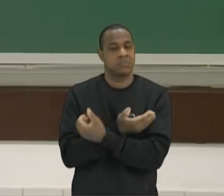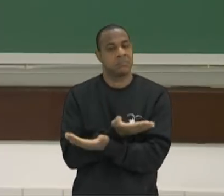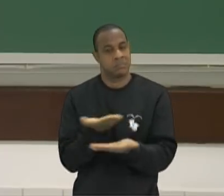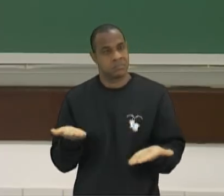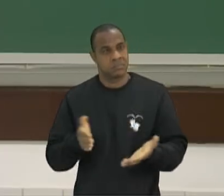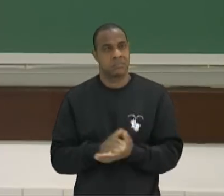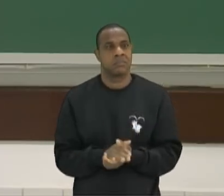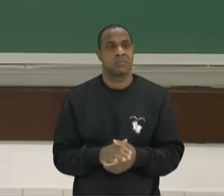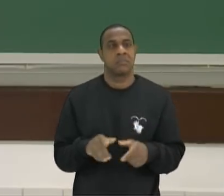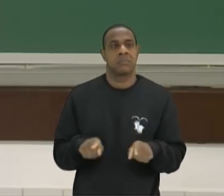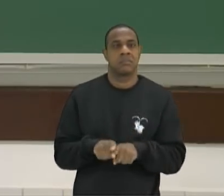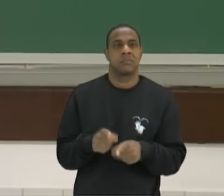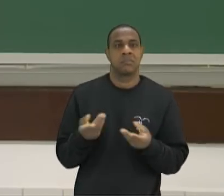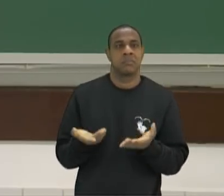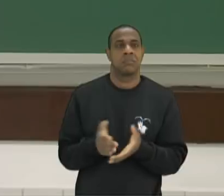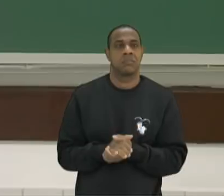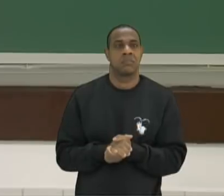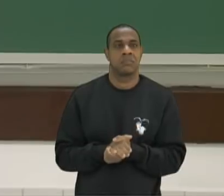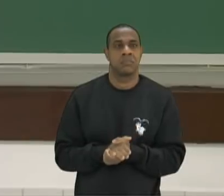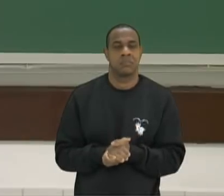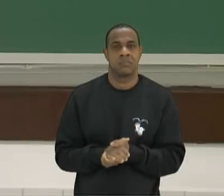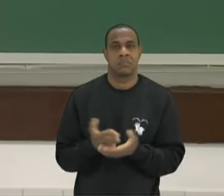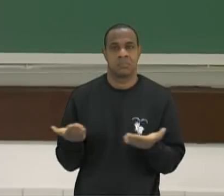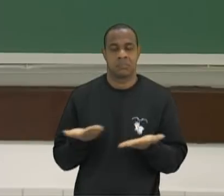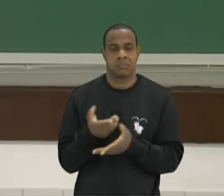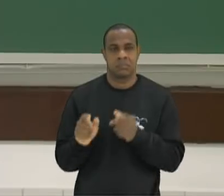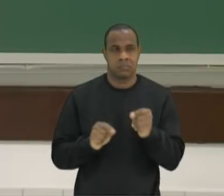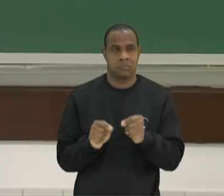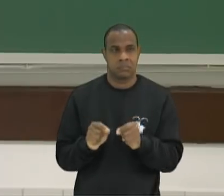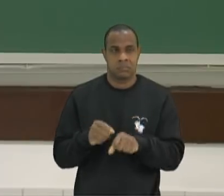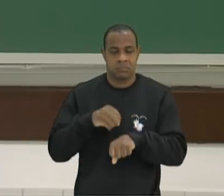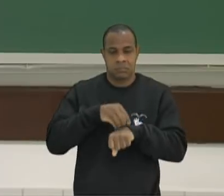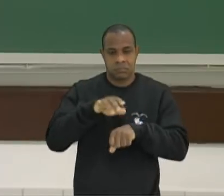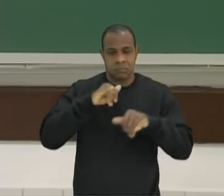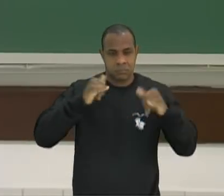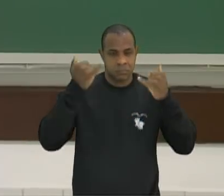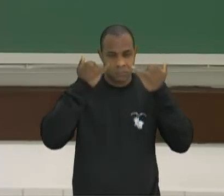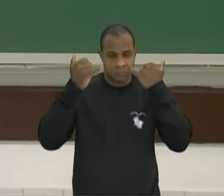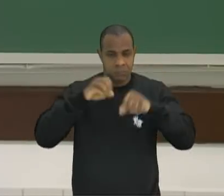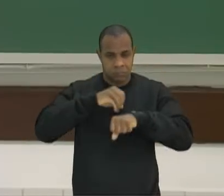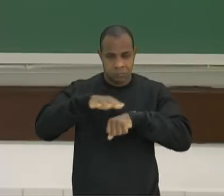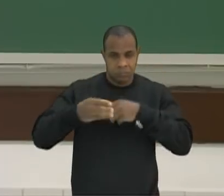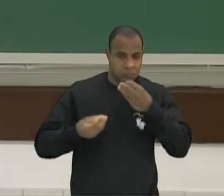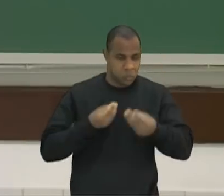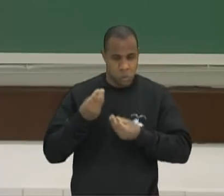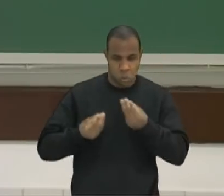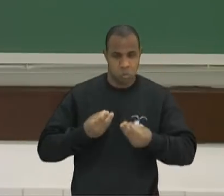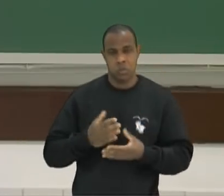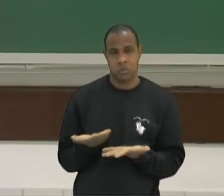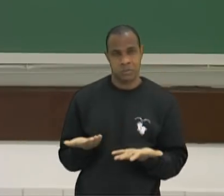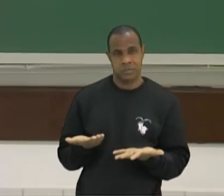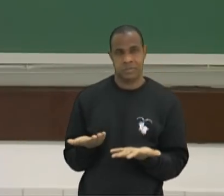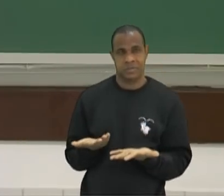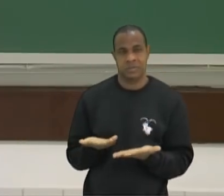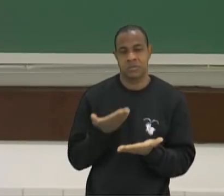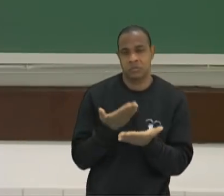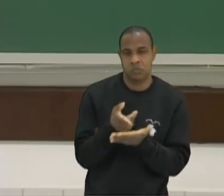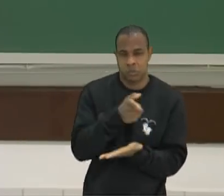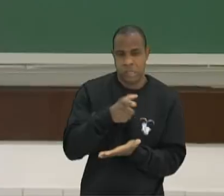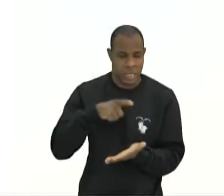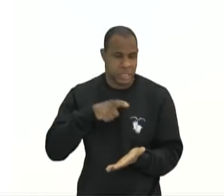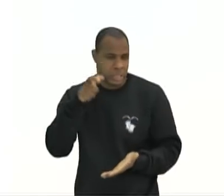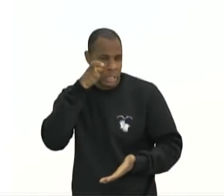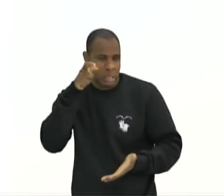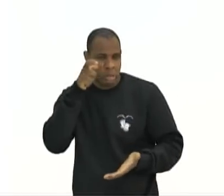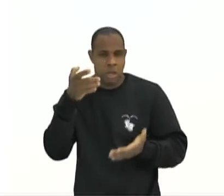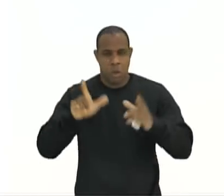Então vamos ali algumas explanações para essa aula. Antes disso, uma informação para vocês ali. Então, assim, aos estudantes que estão assistindo as